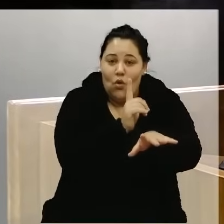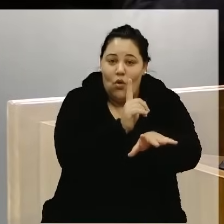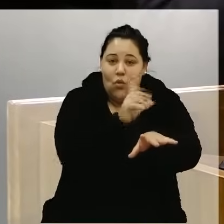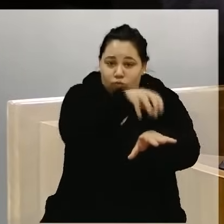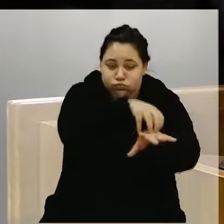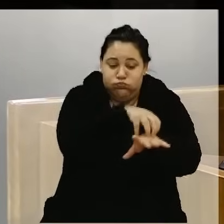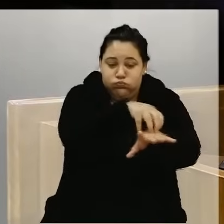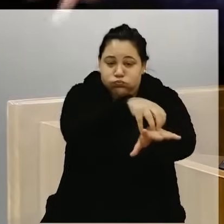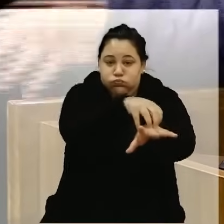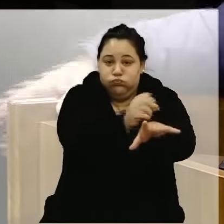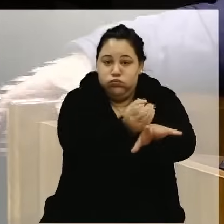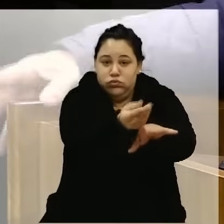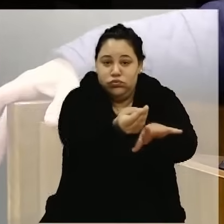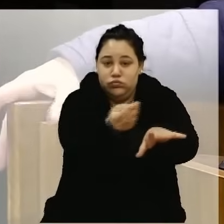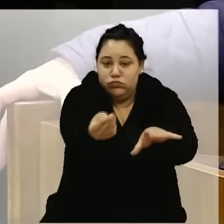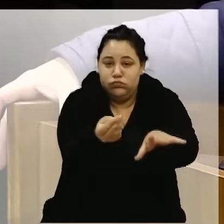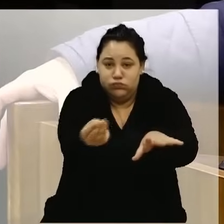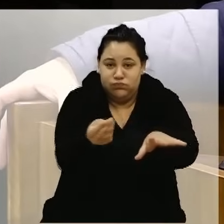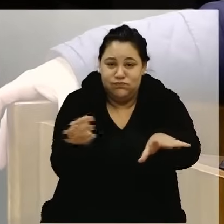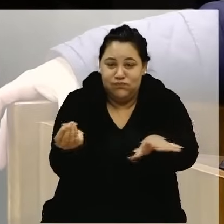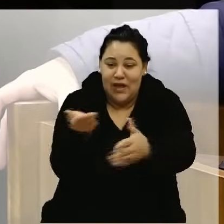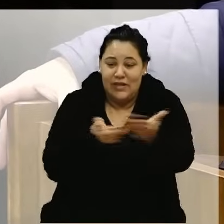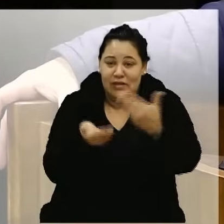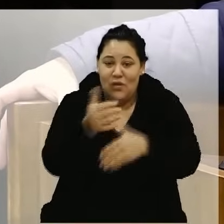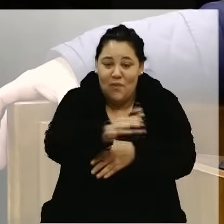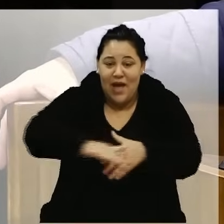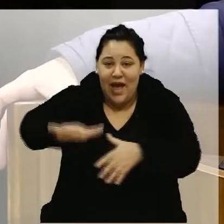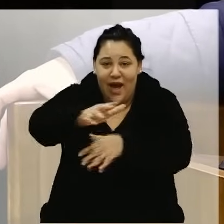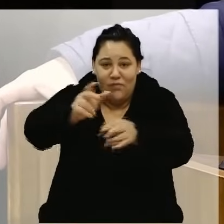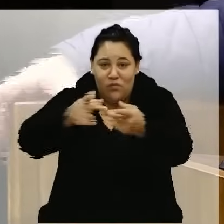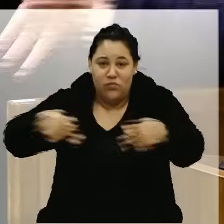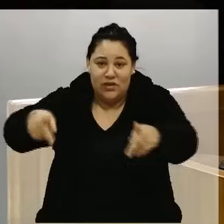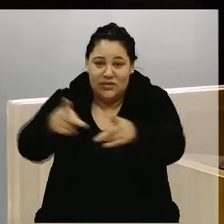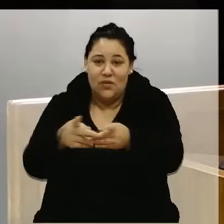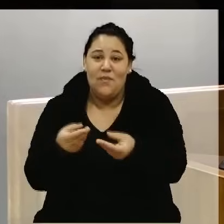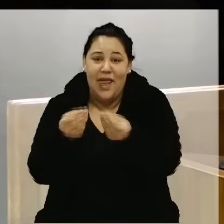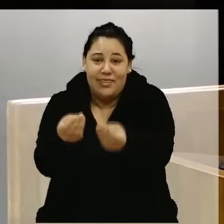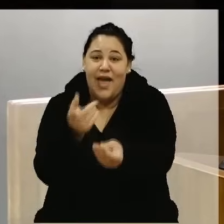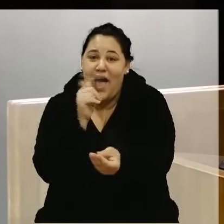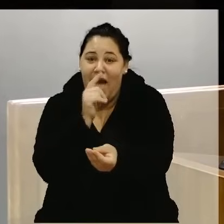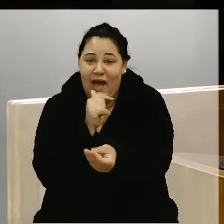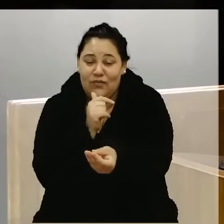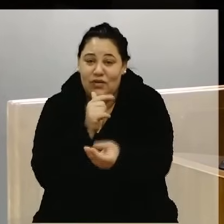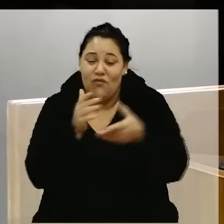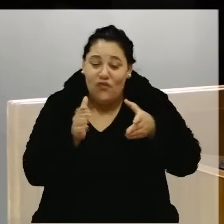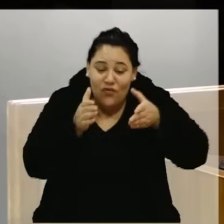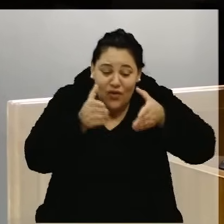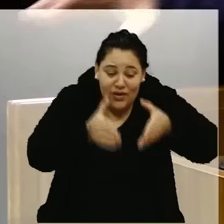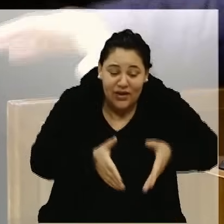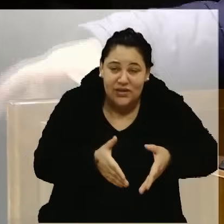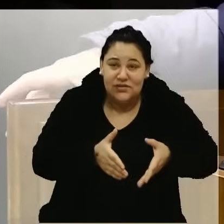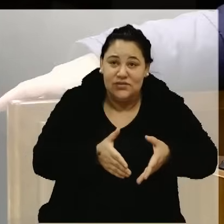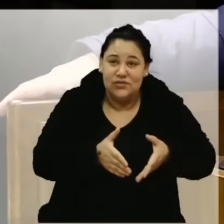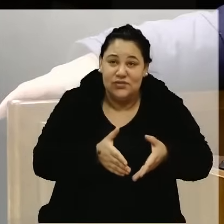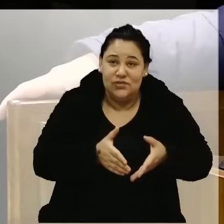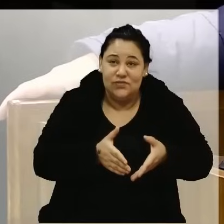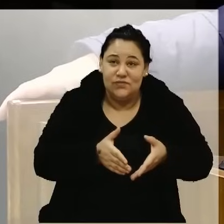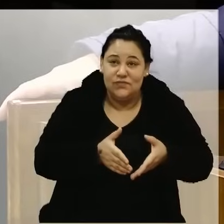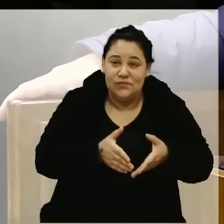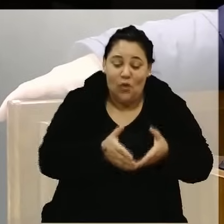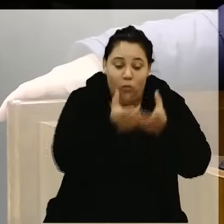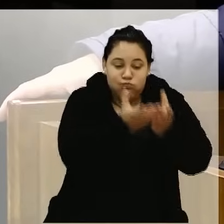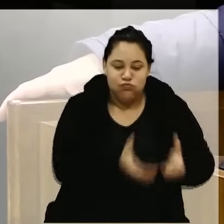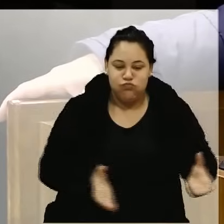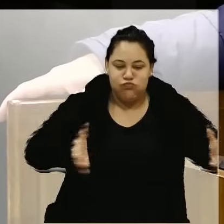para abranger uma área maior de populacional de abastecimento, direcionando o abastecimento nos